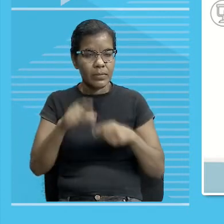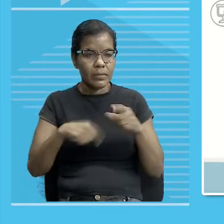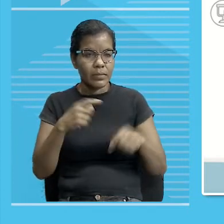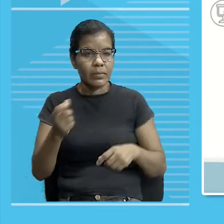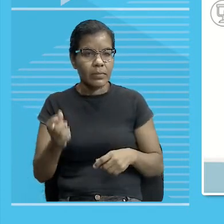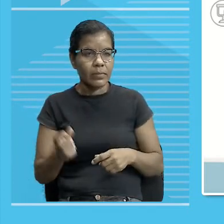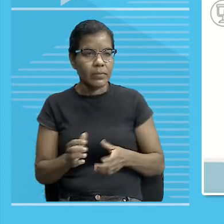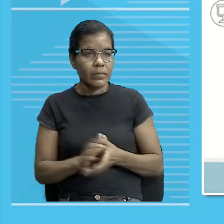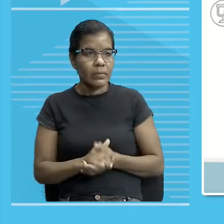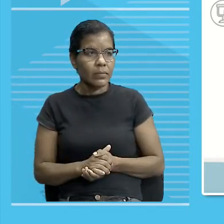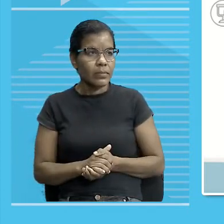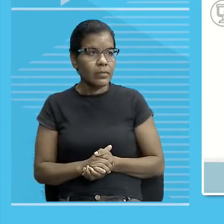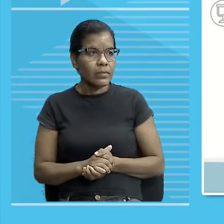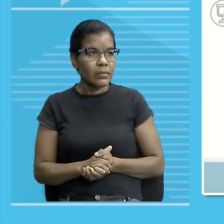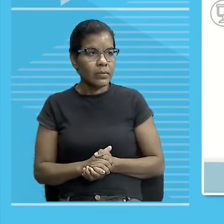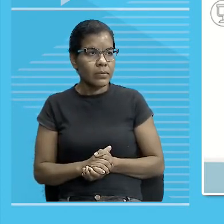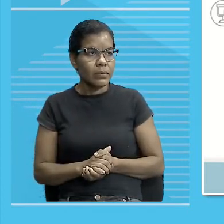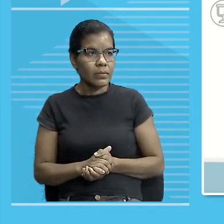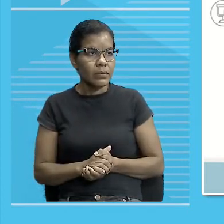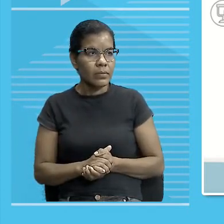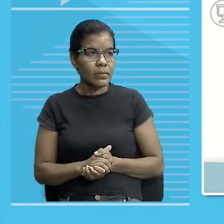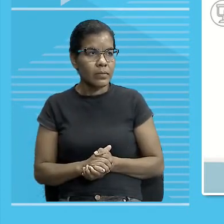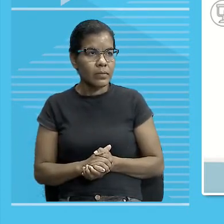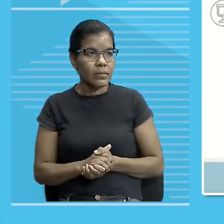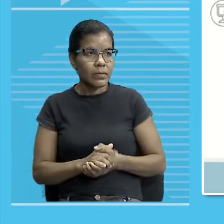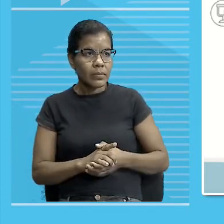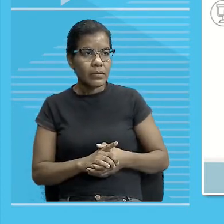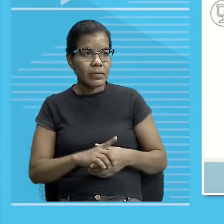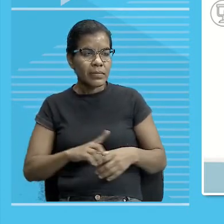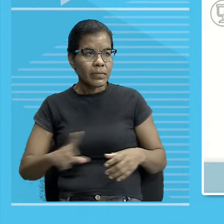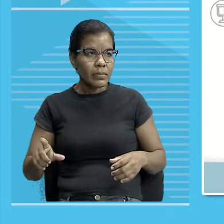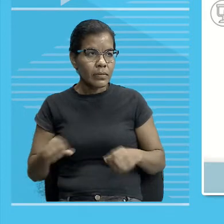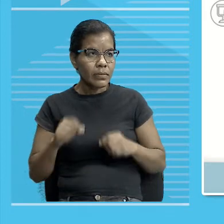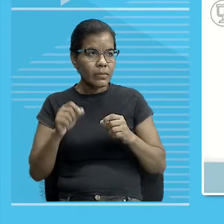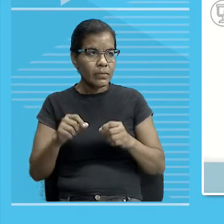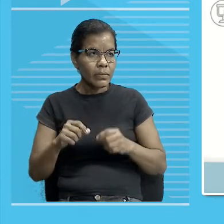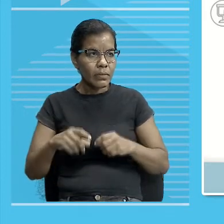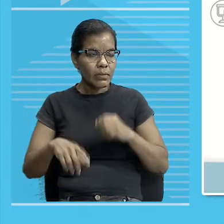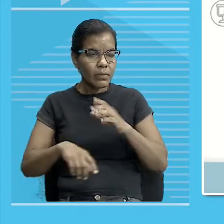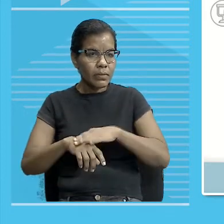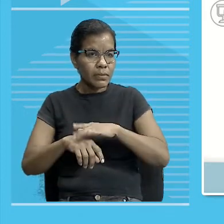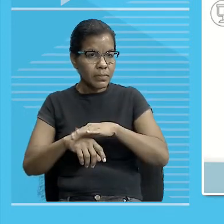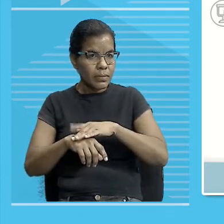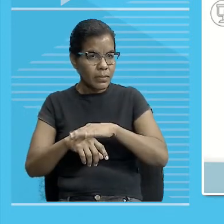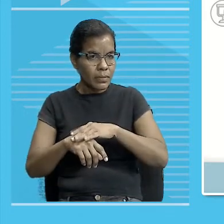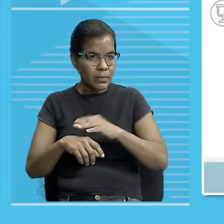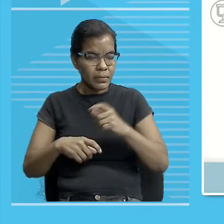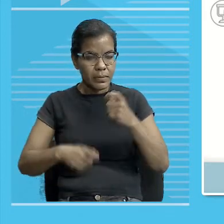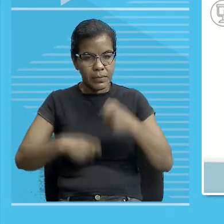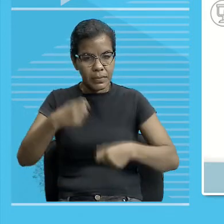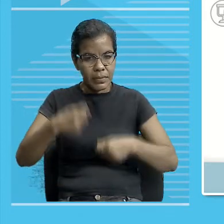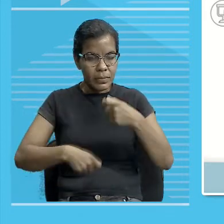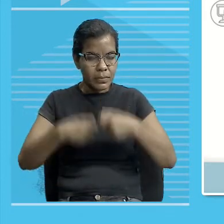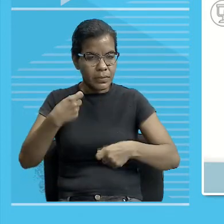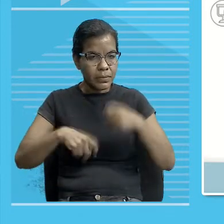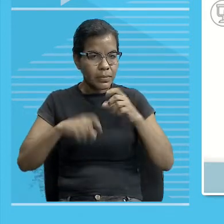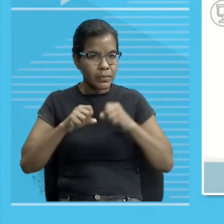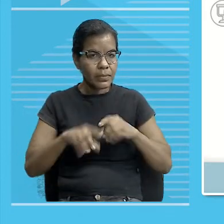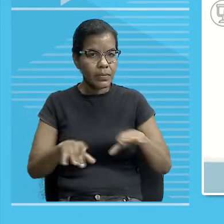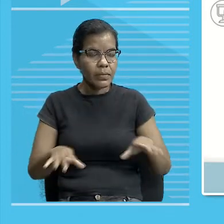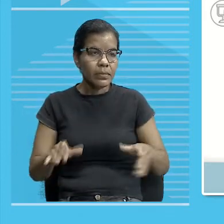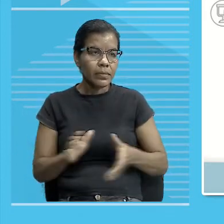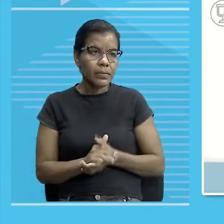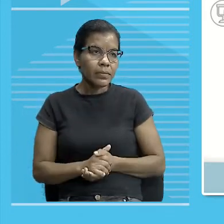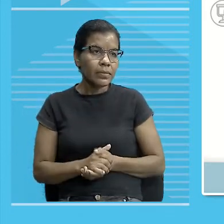que não indica uma doença sexualmente transmissível. Gente, que não indica uma doença sexualmente